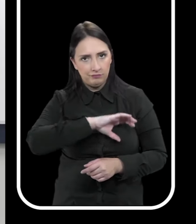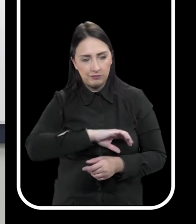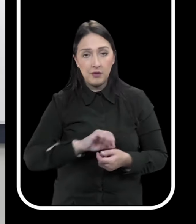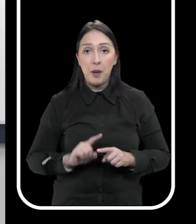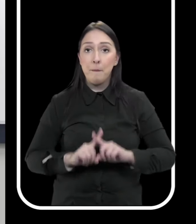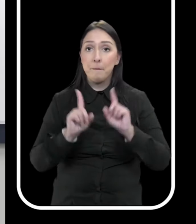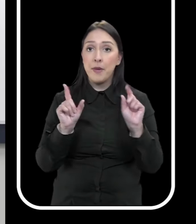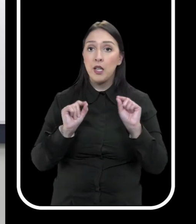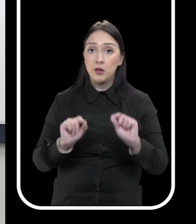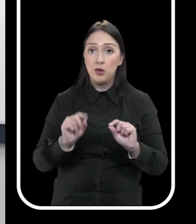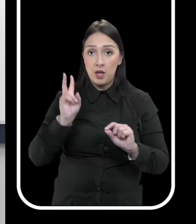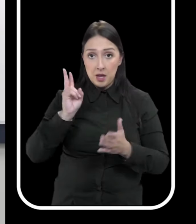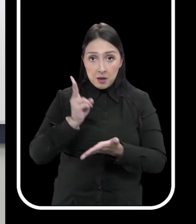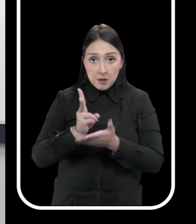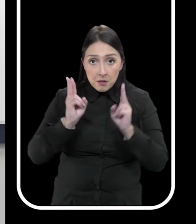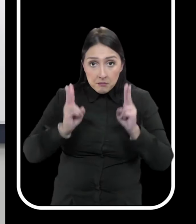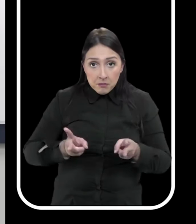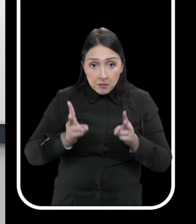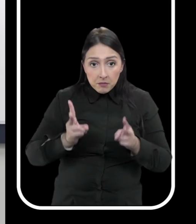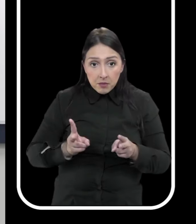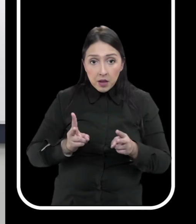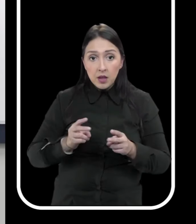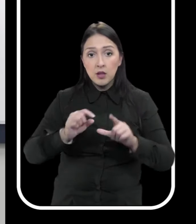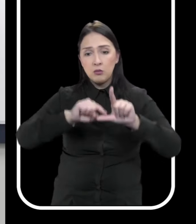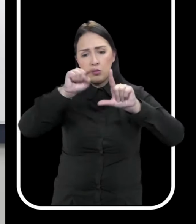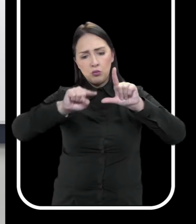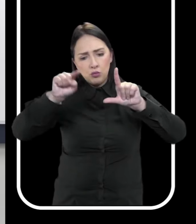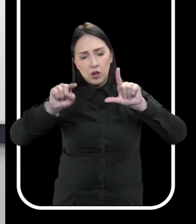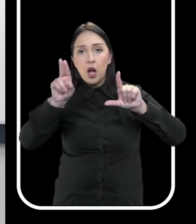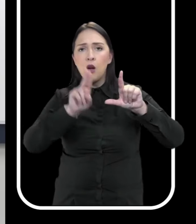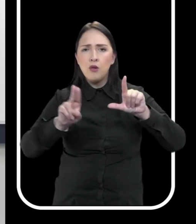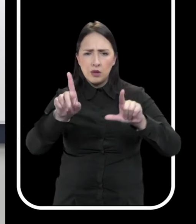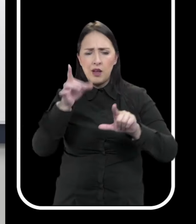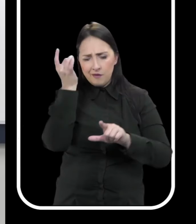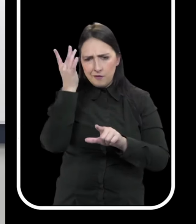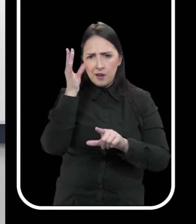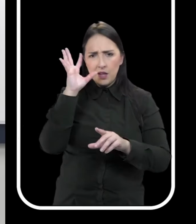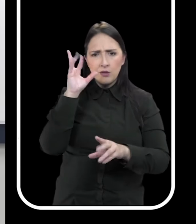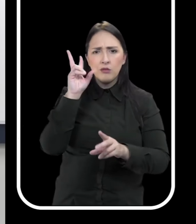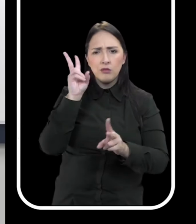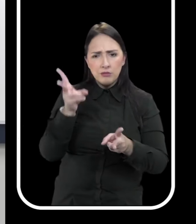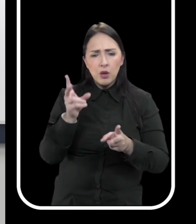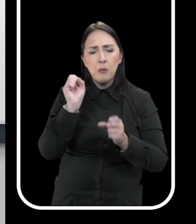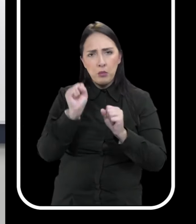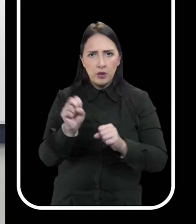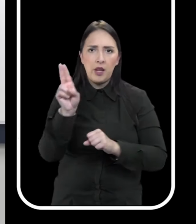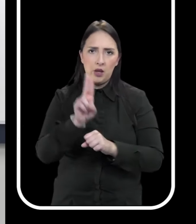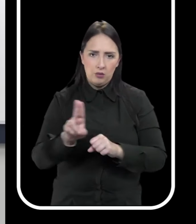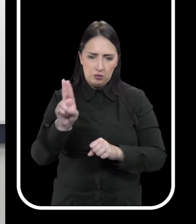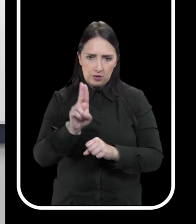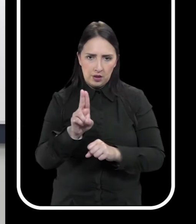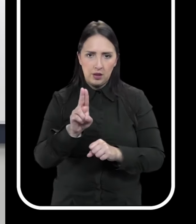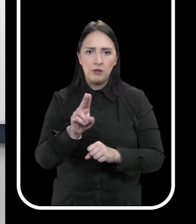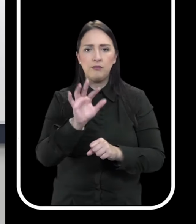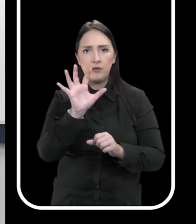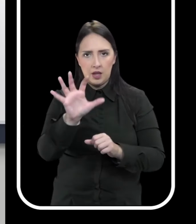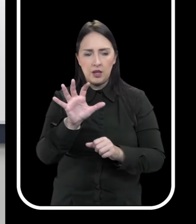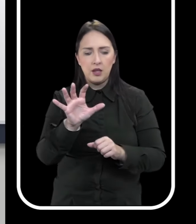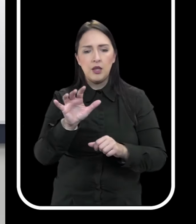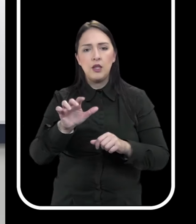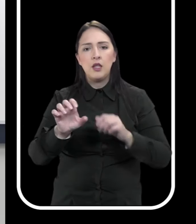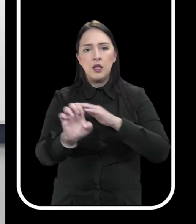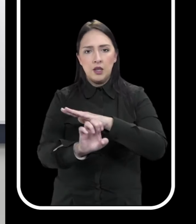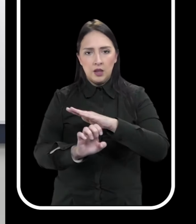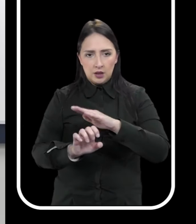em português, mas mesmo com os gráficos que são utilizados, fica muito fácil de nós utilizarmos o